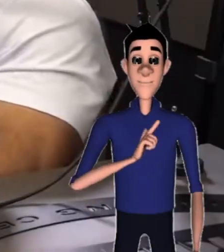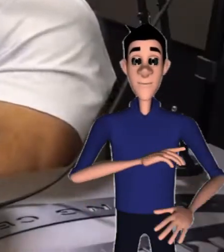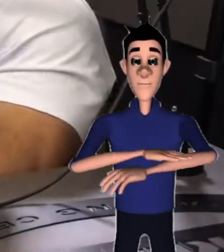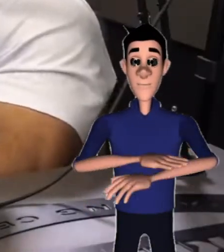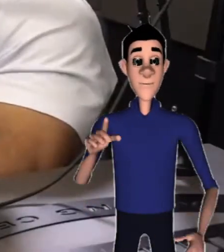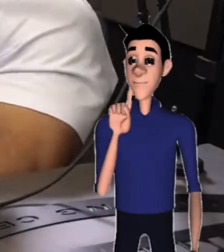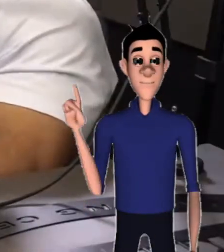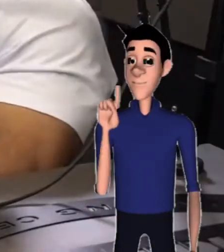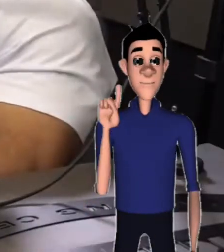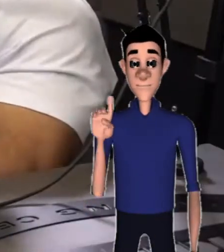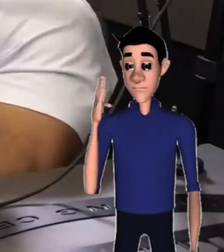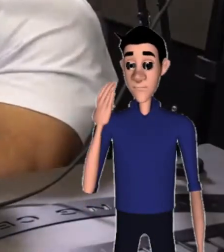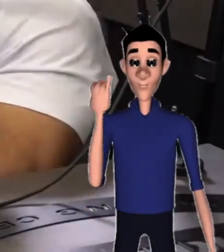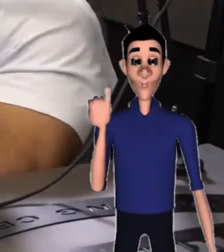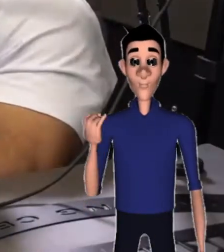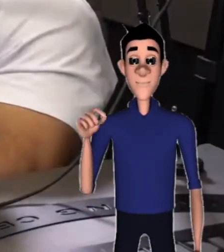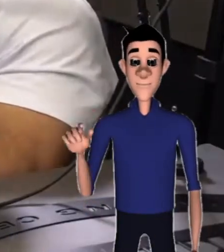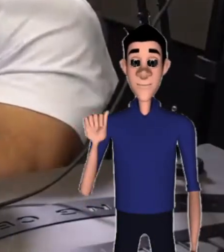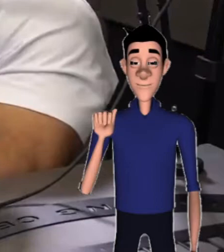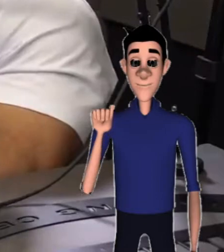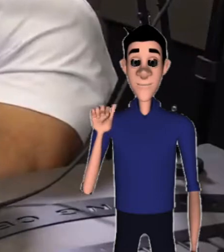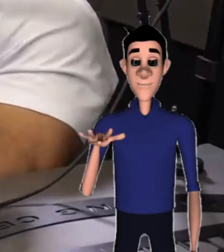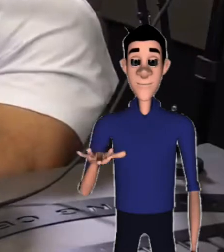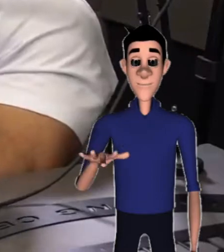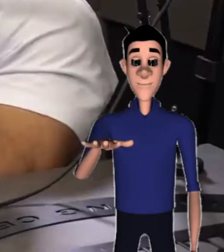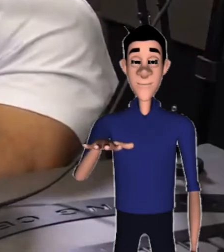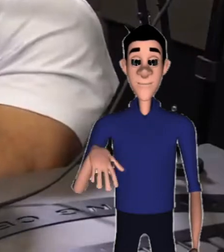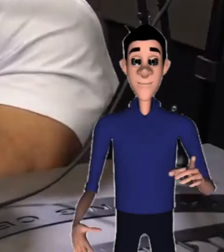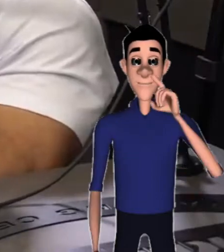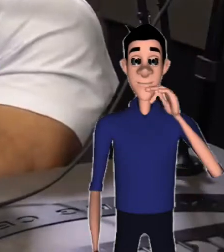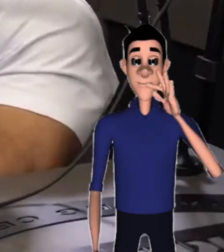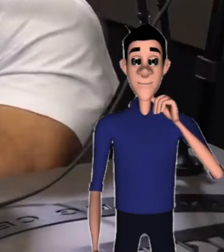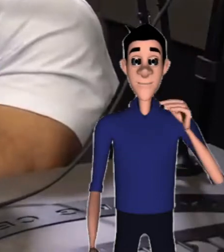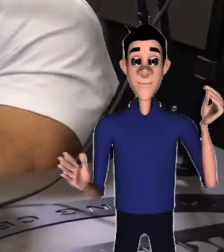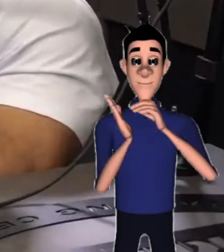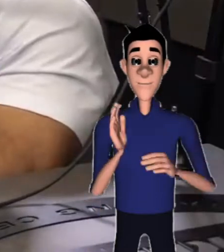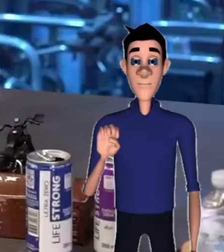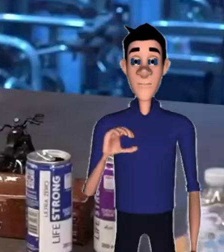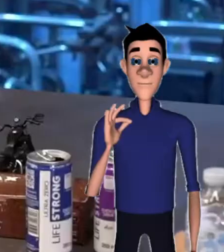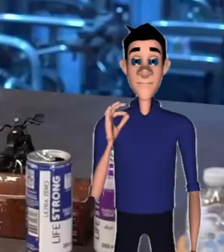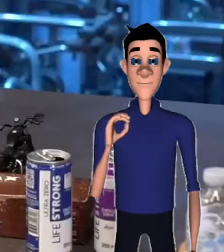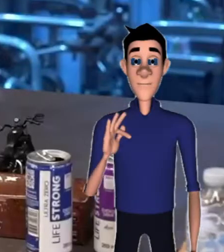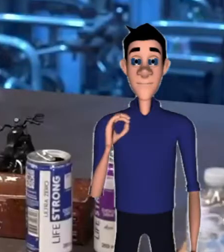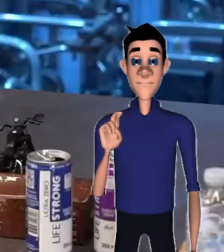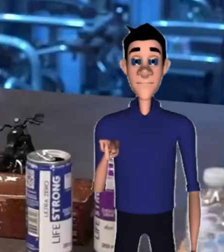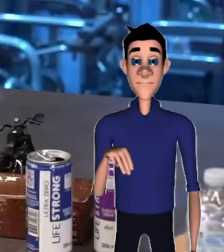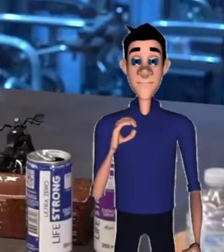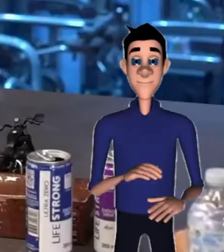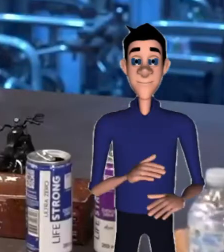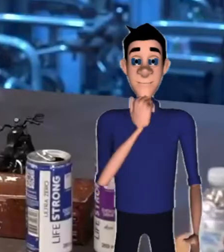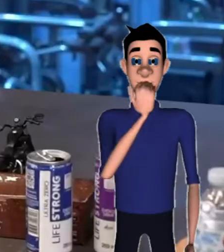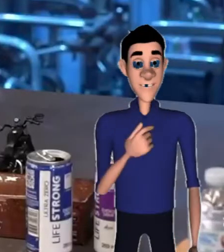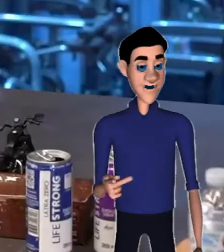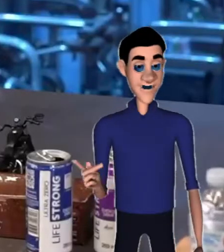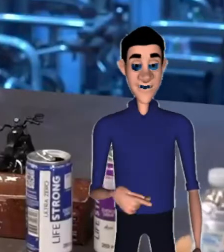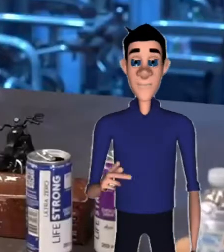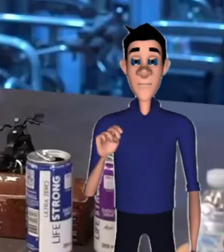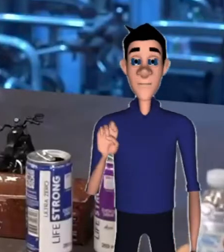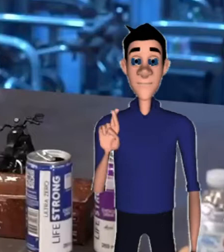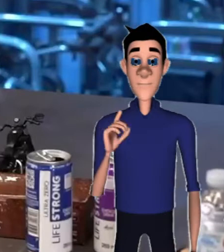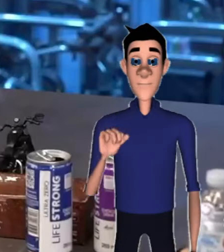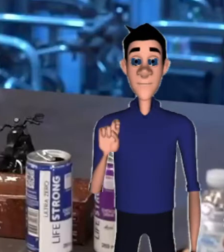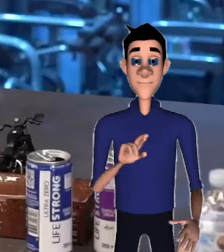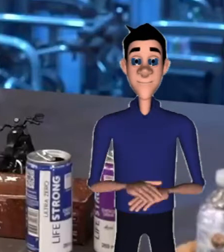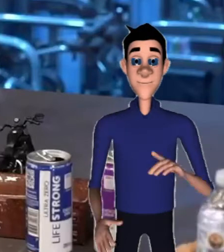músculo. volume que ele possui é músculo, mas não é. O falso magro, que é muito